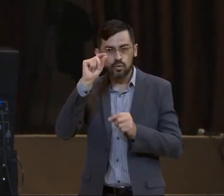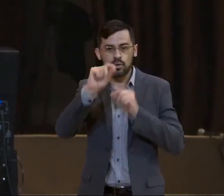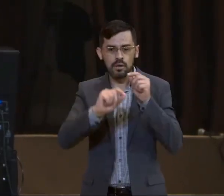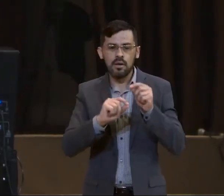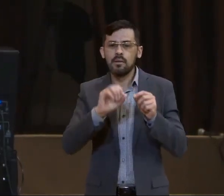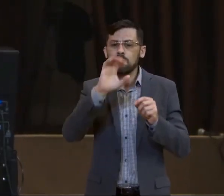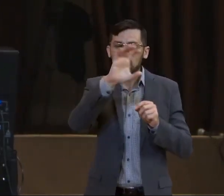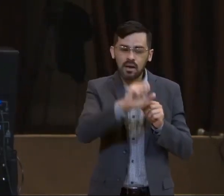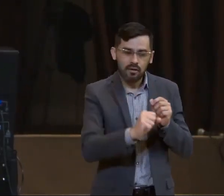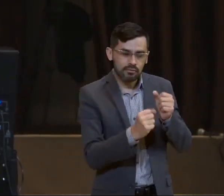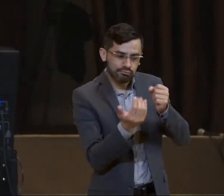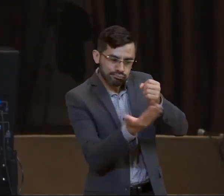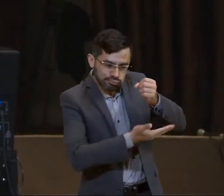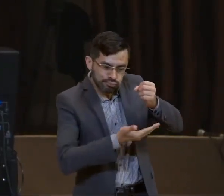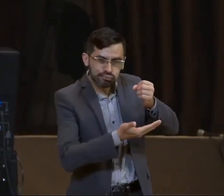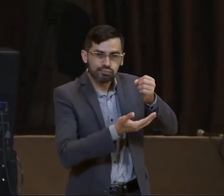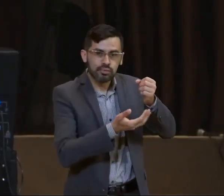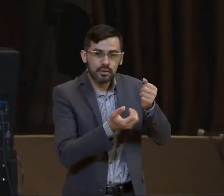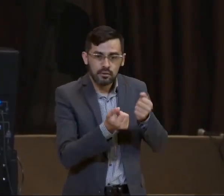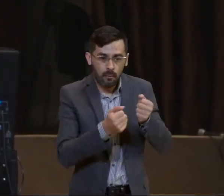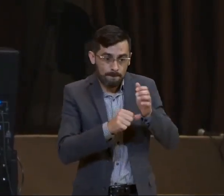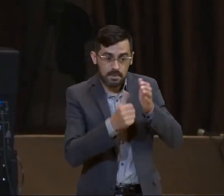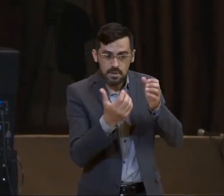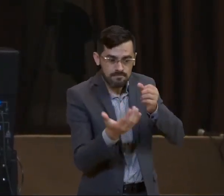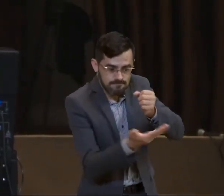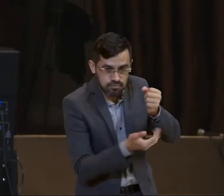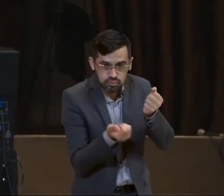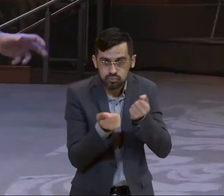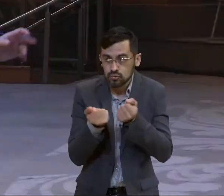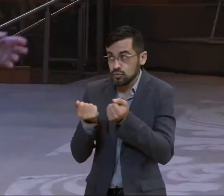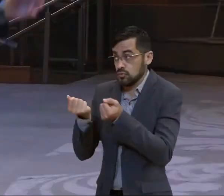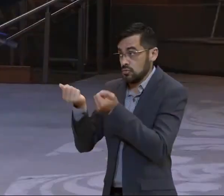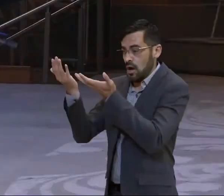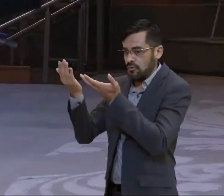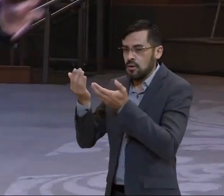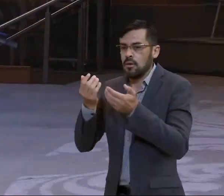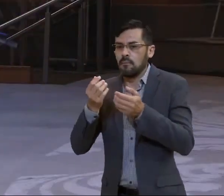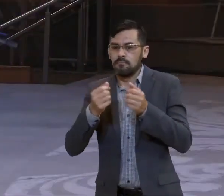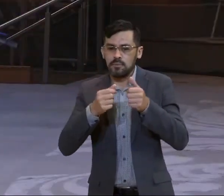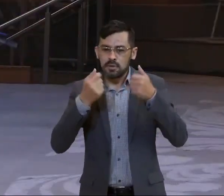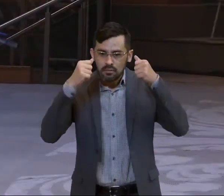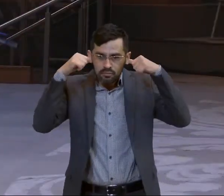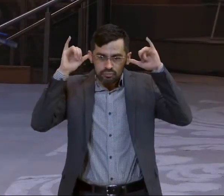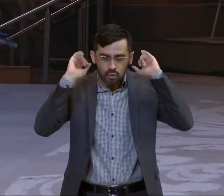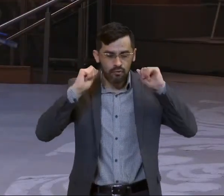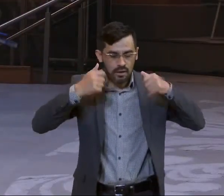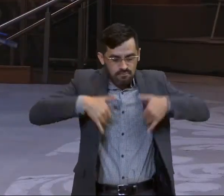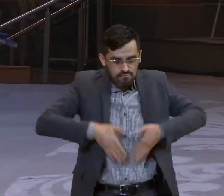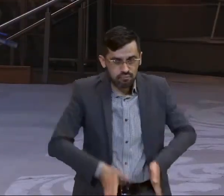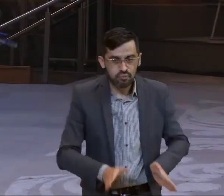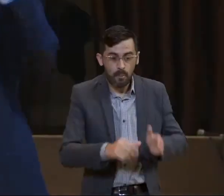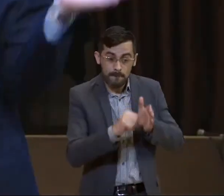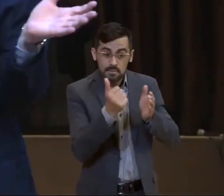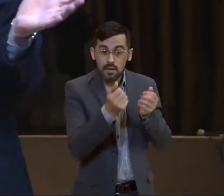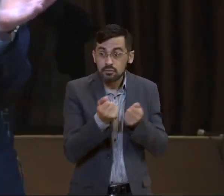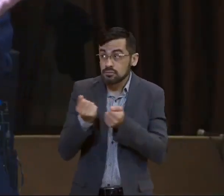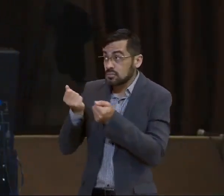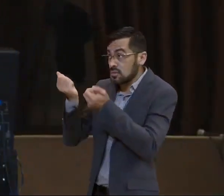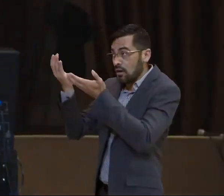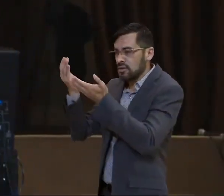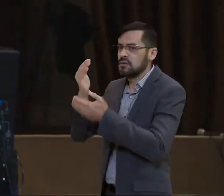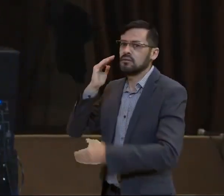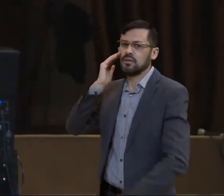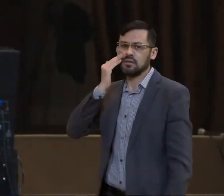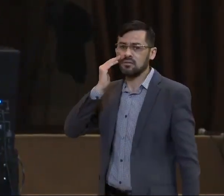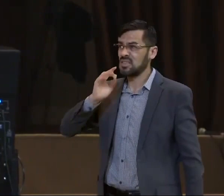primeiro fruto e dedicava ao Senhor, a primeira cria de um animal e dedicava ao Senhor, reconhecendo que tudo vinha